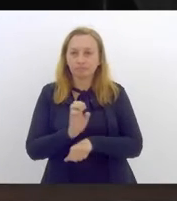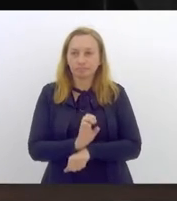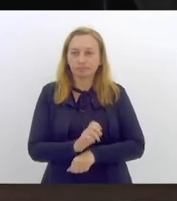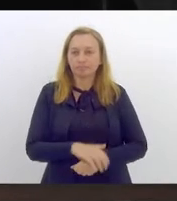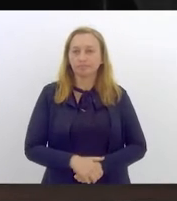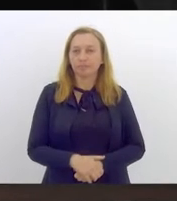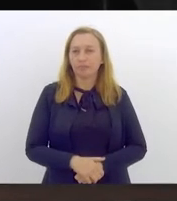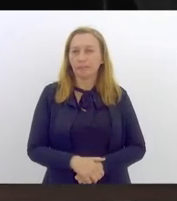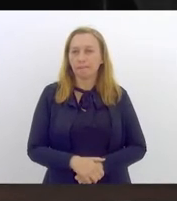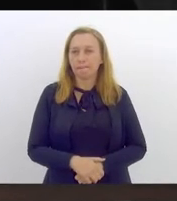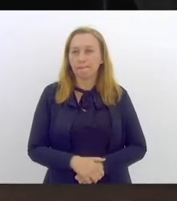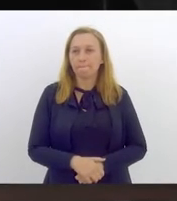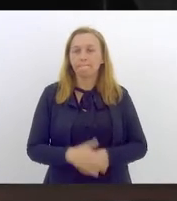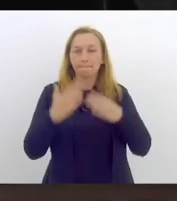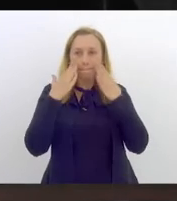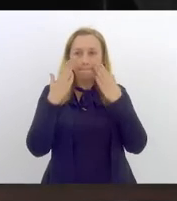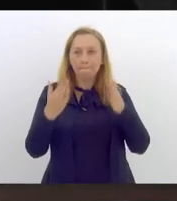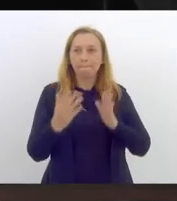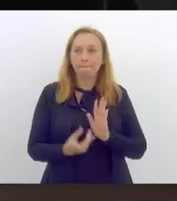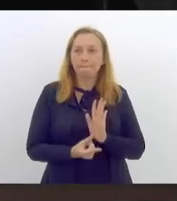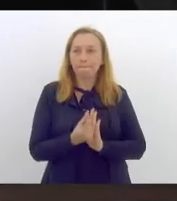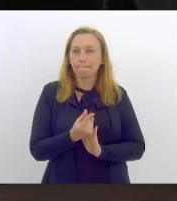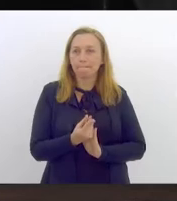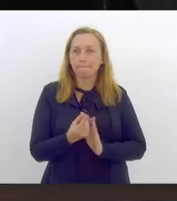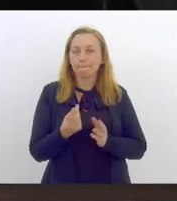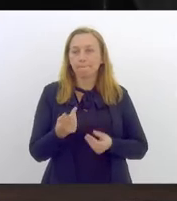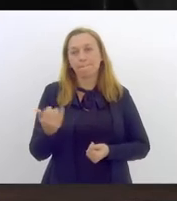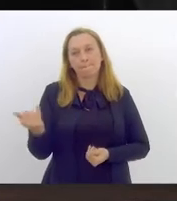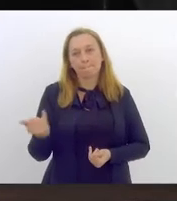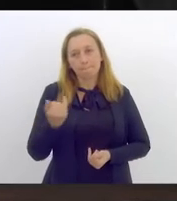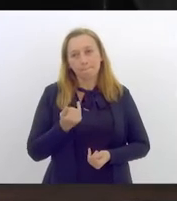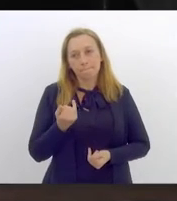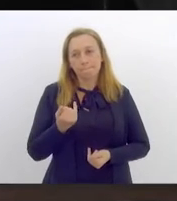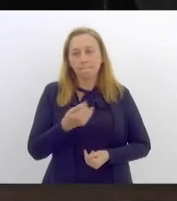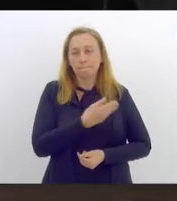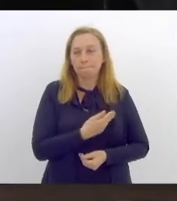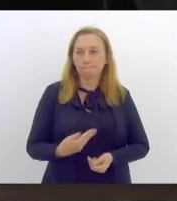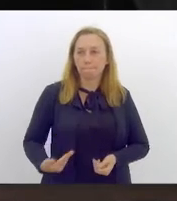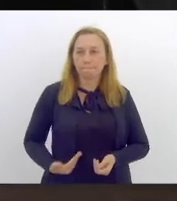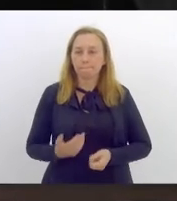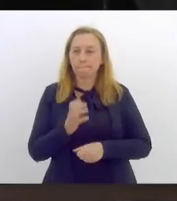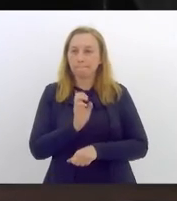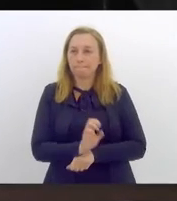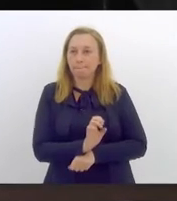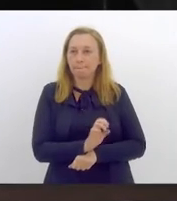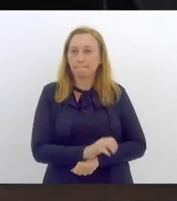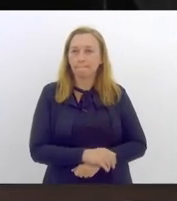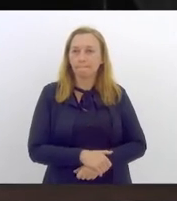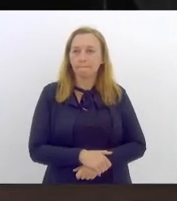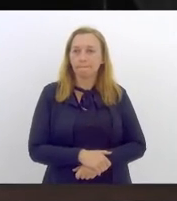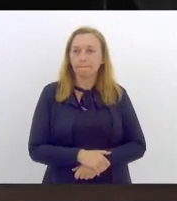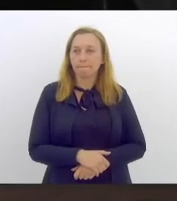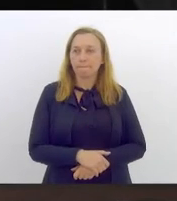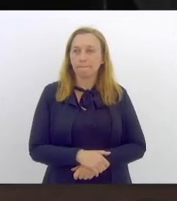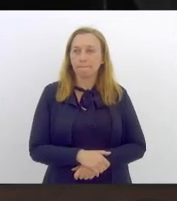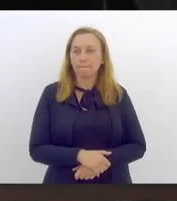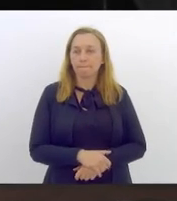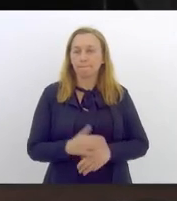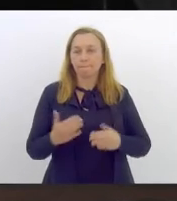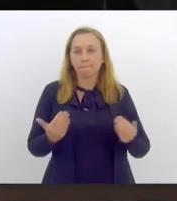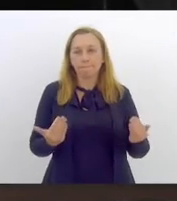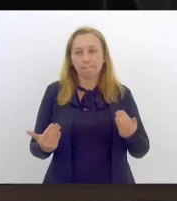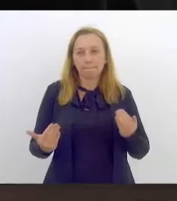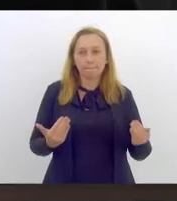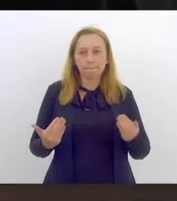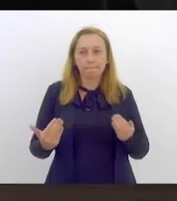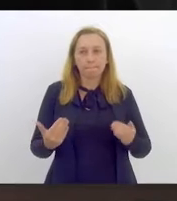Durante a apresentação do orçamento, nos foi dito que o governo do Estado estava fazendo uma correlação com